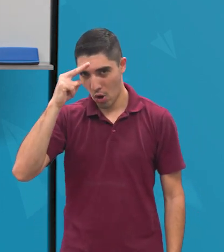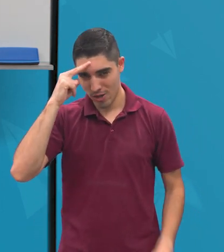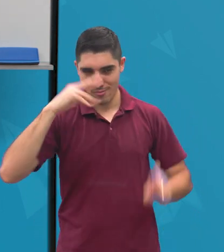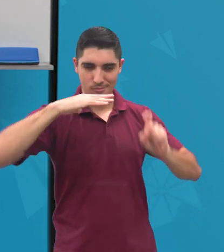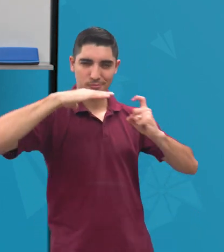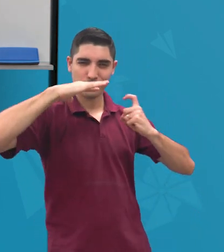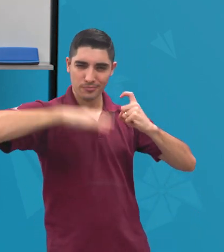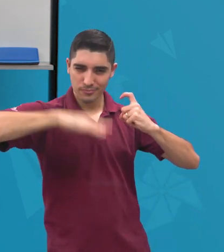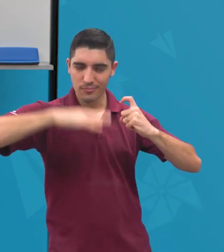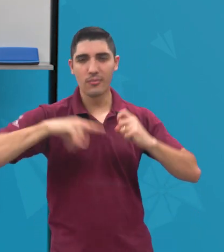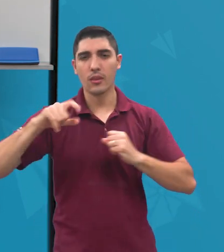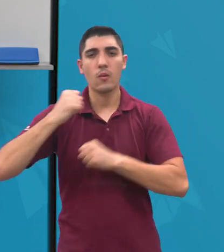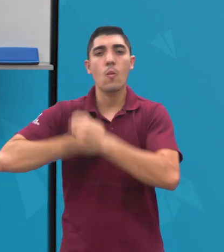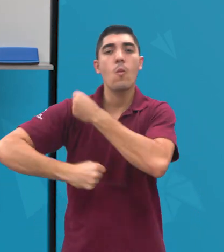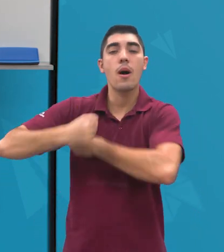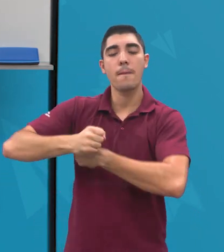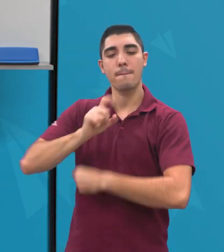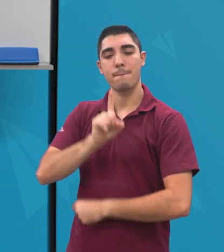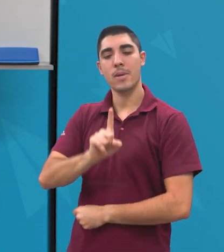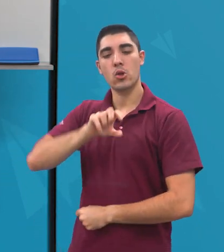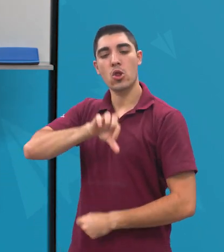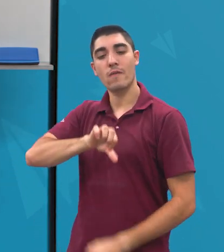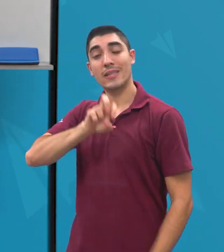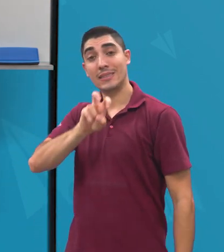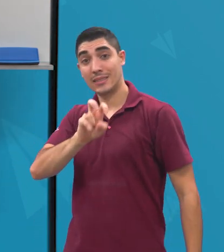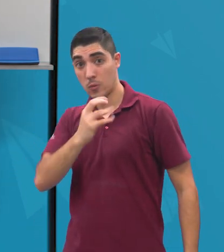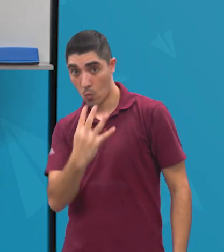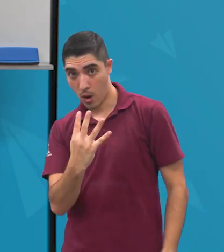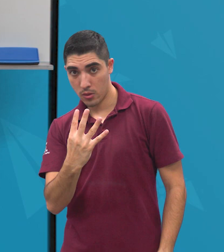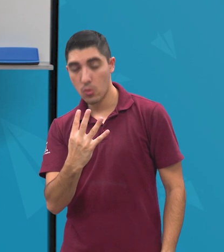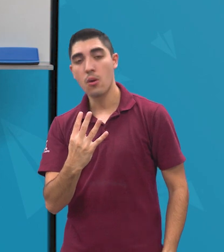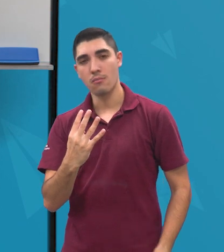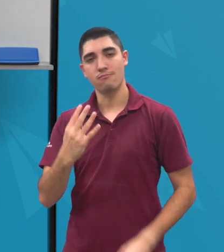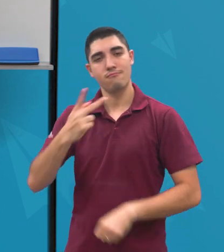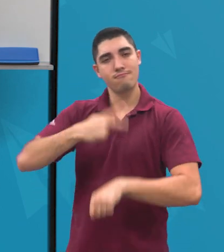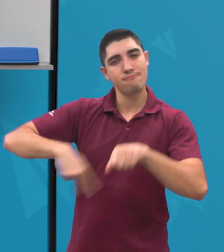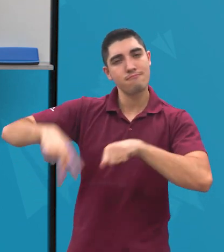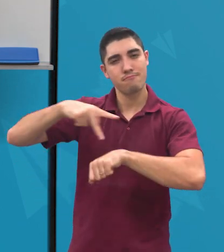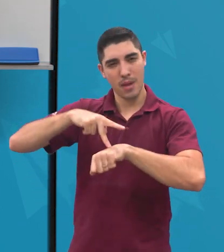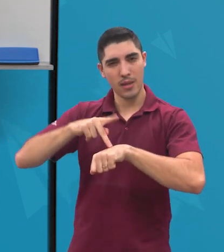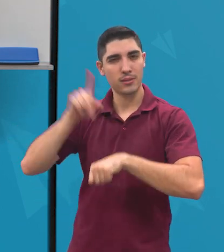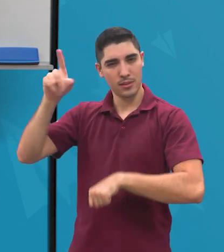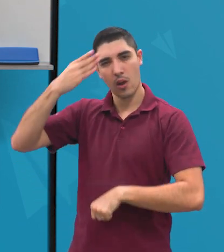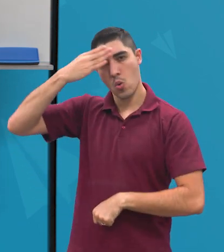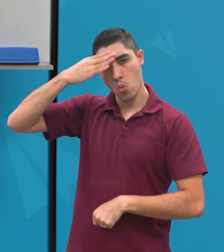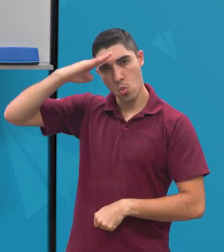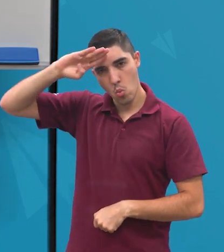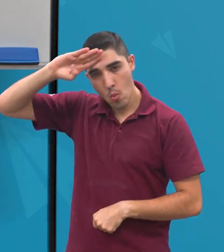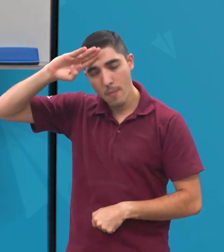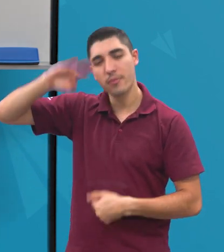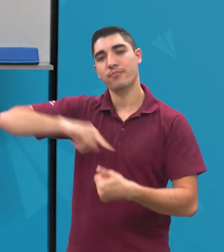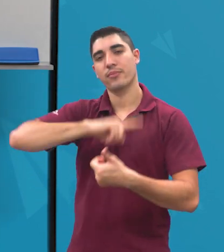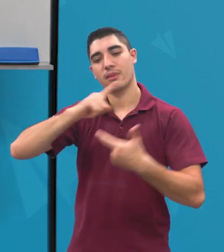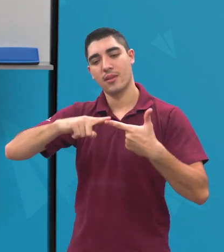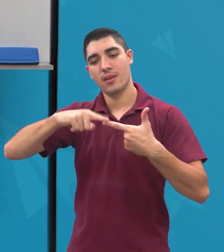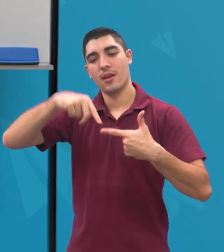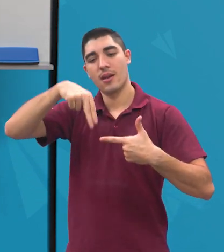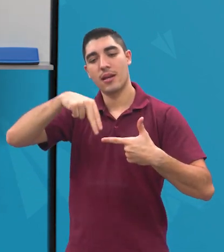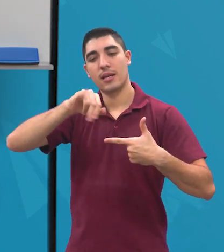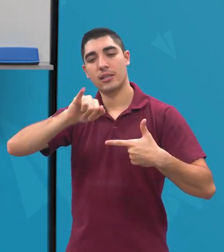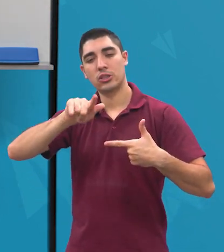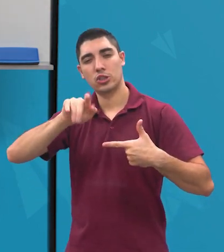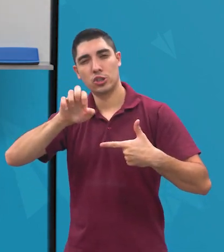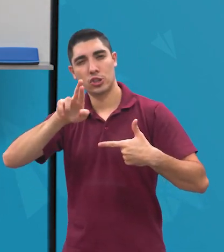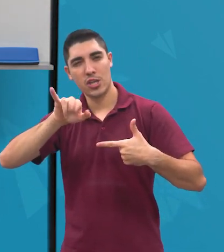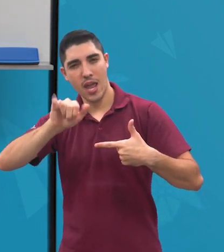contado em 1954 na Nigéria e em Cuba. Tem